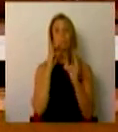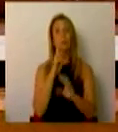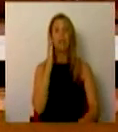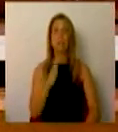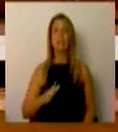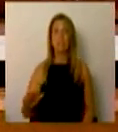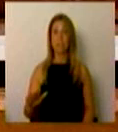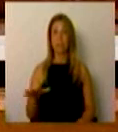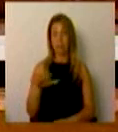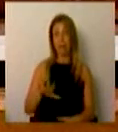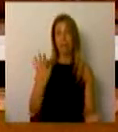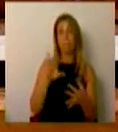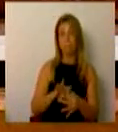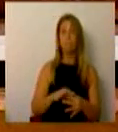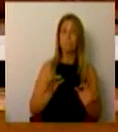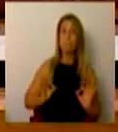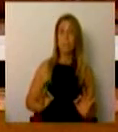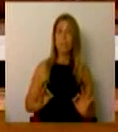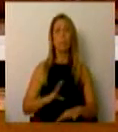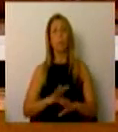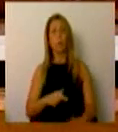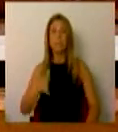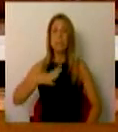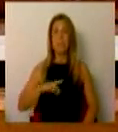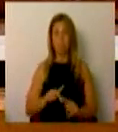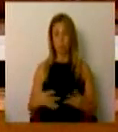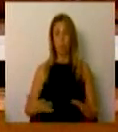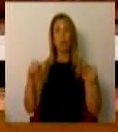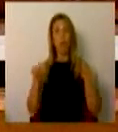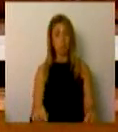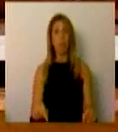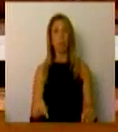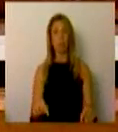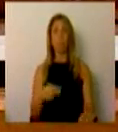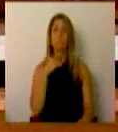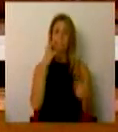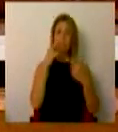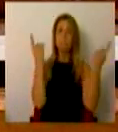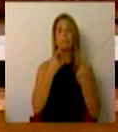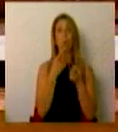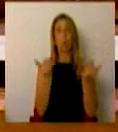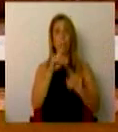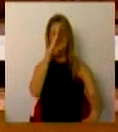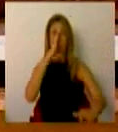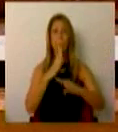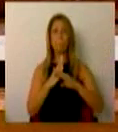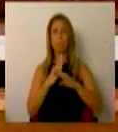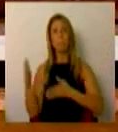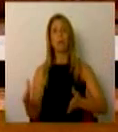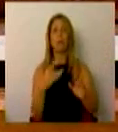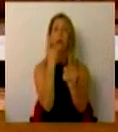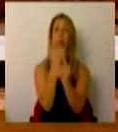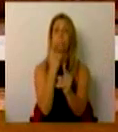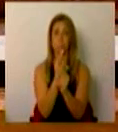é decisivo. Por isso, quisemos, hoje e aqui, reafirmar o nosso empenhamento nesse caminho, com